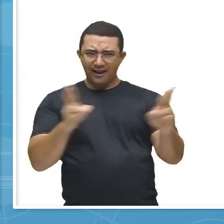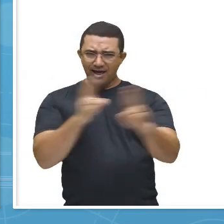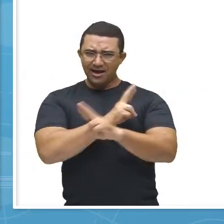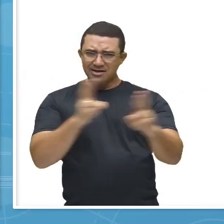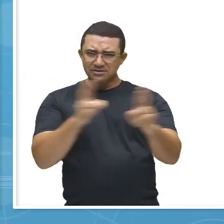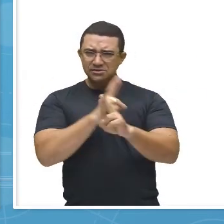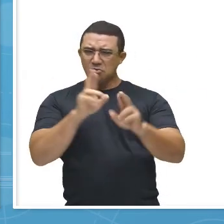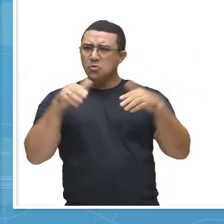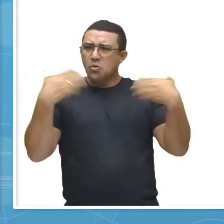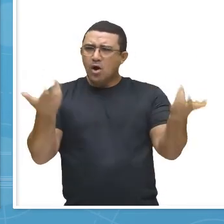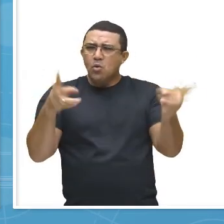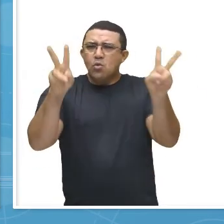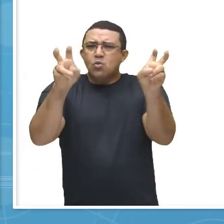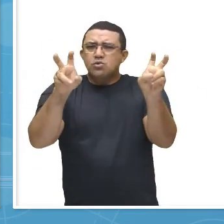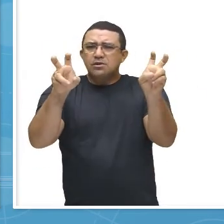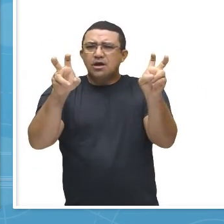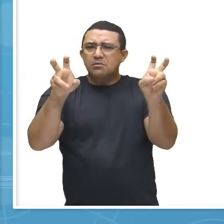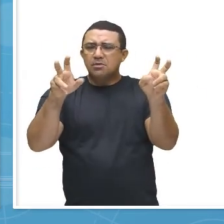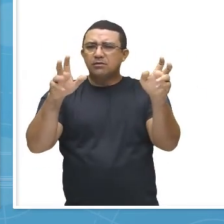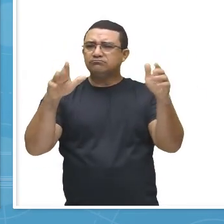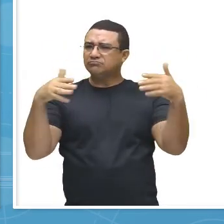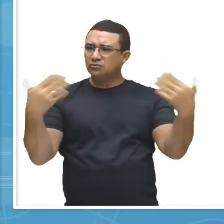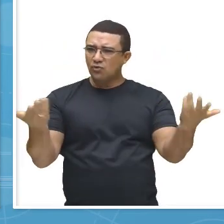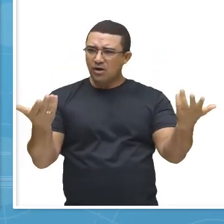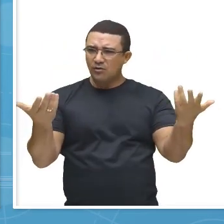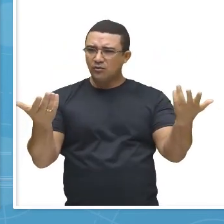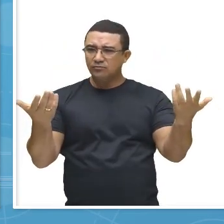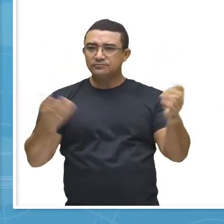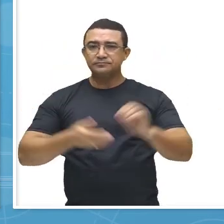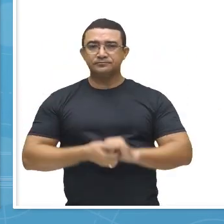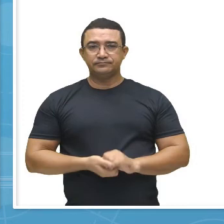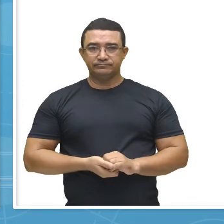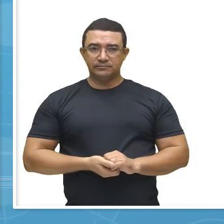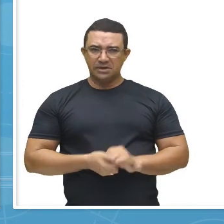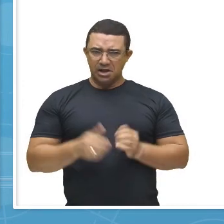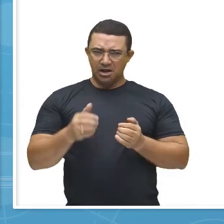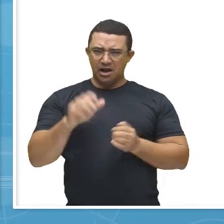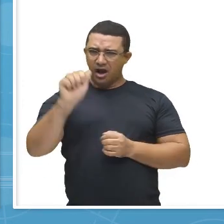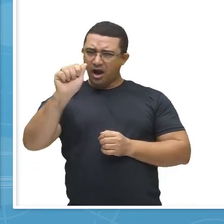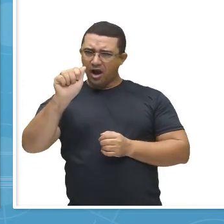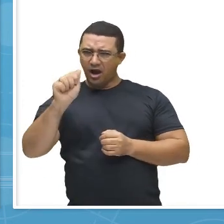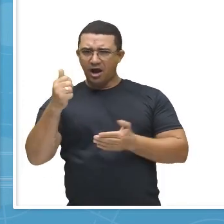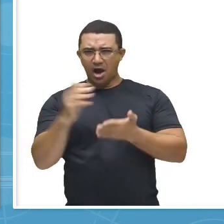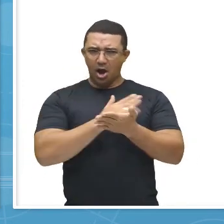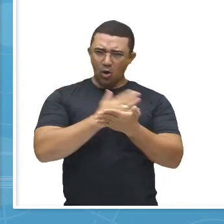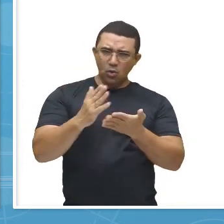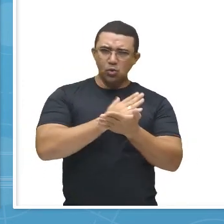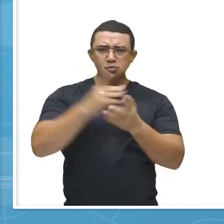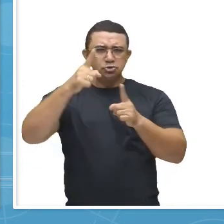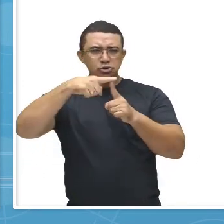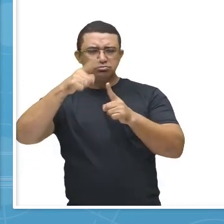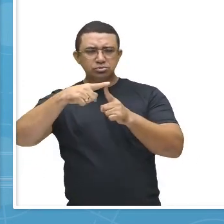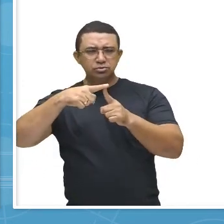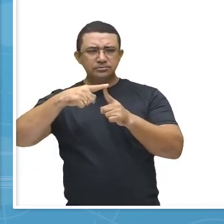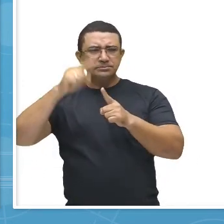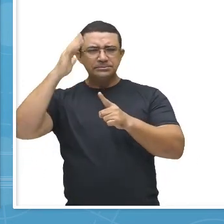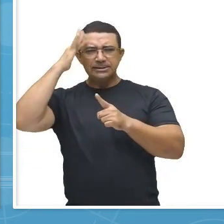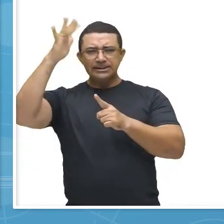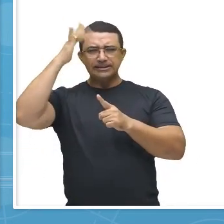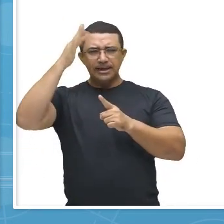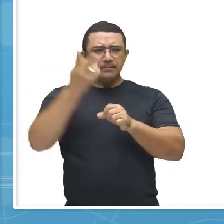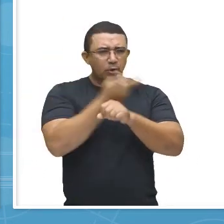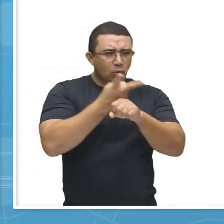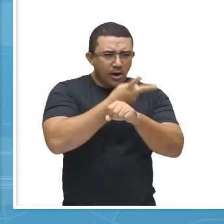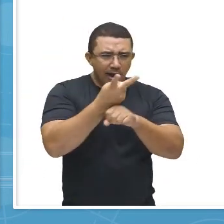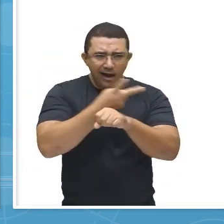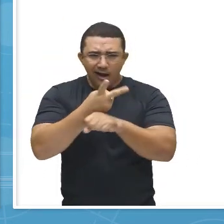qual perspectiva? Letra A, com algum tipo de ideal ou busca pelo sentido da vida? Letra